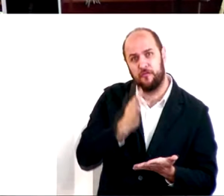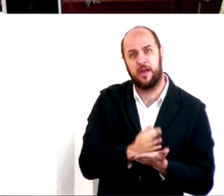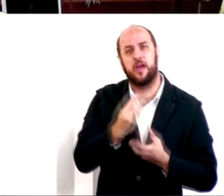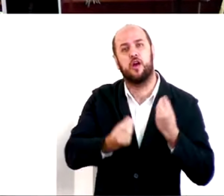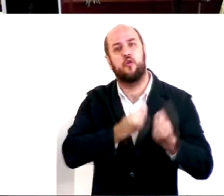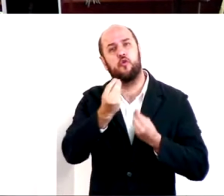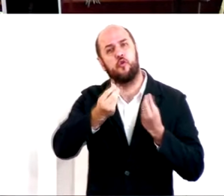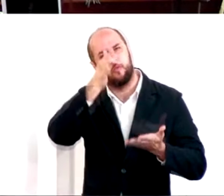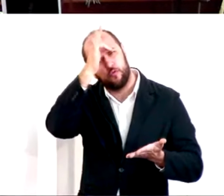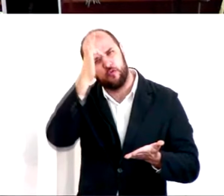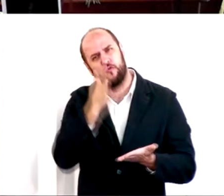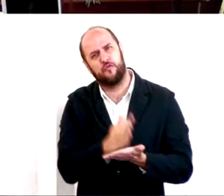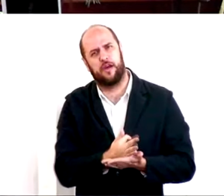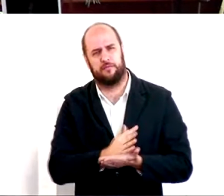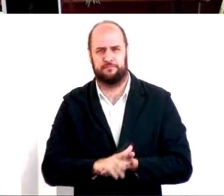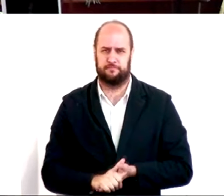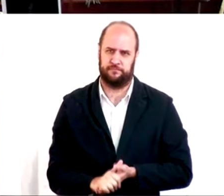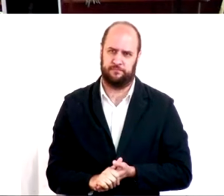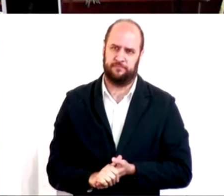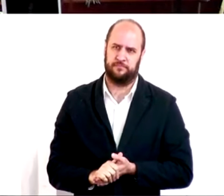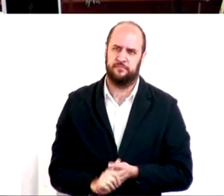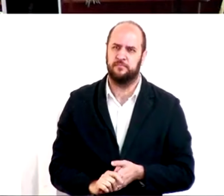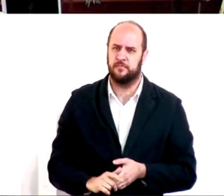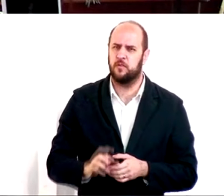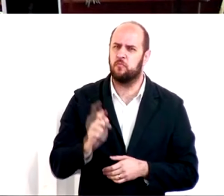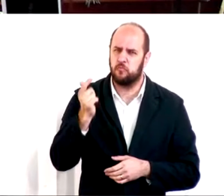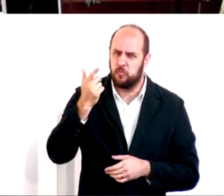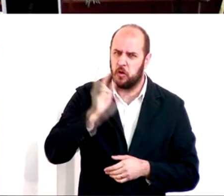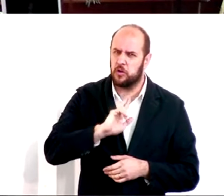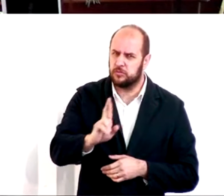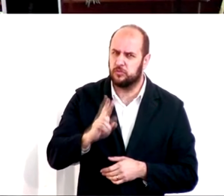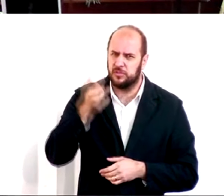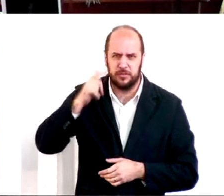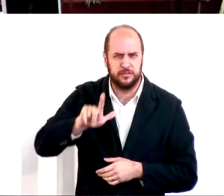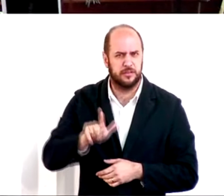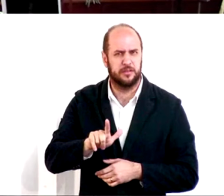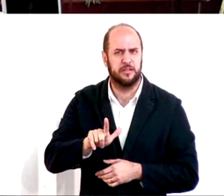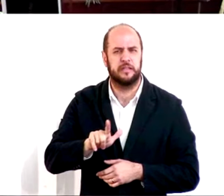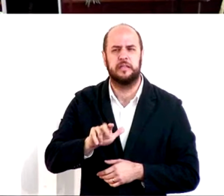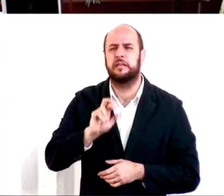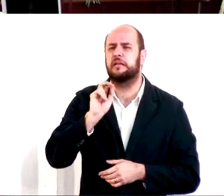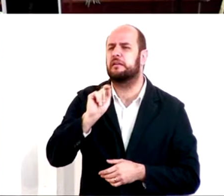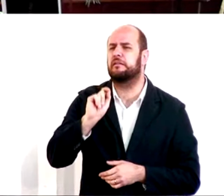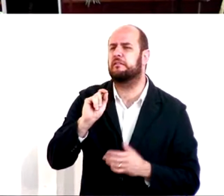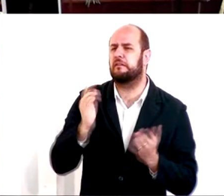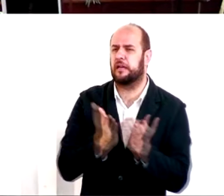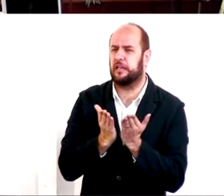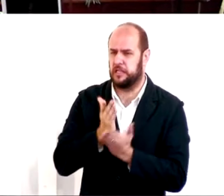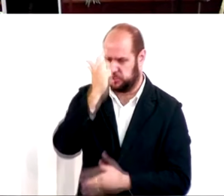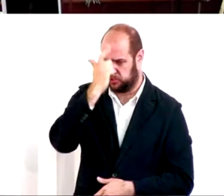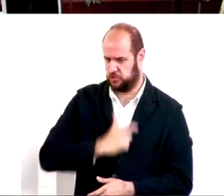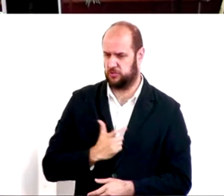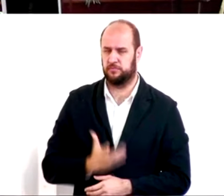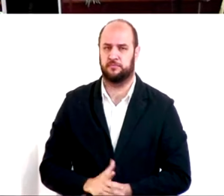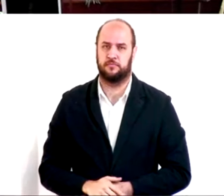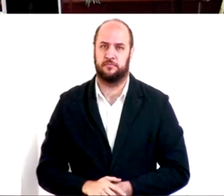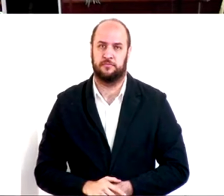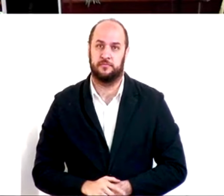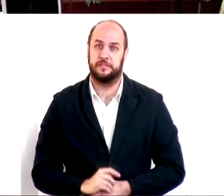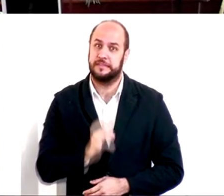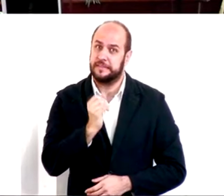fé para os mais alfabetizados? Você consegue responder o que é ser crente? Se você